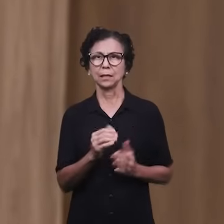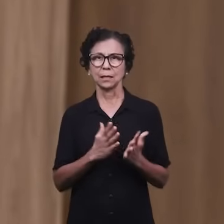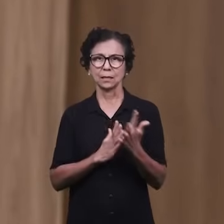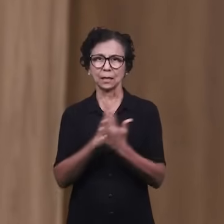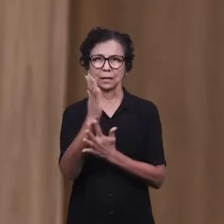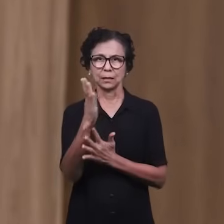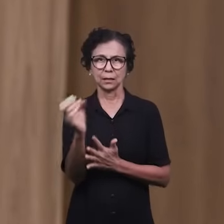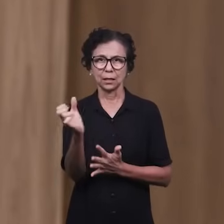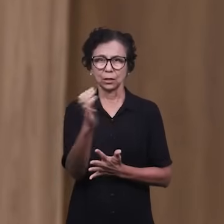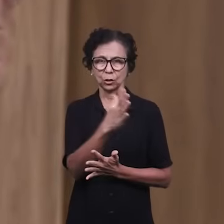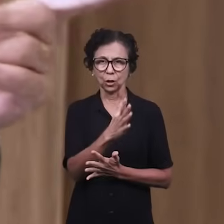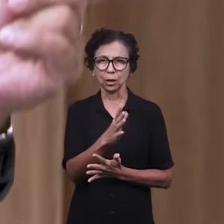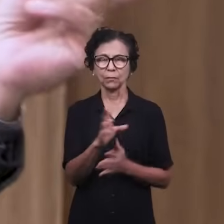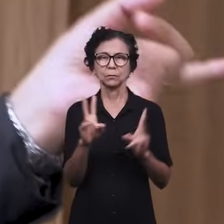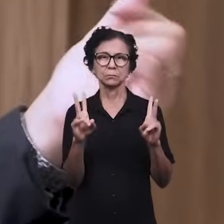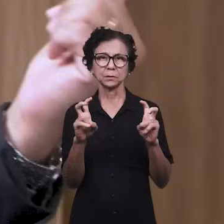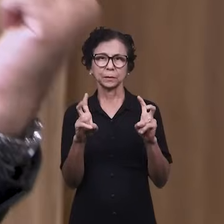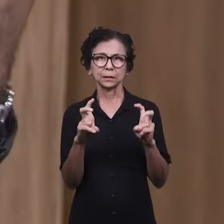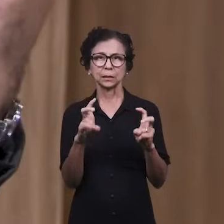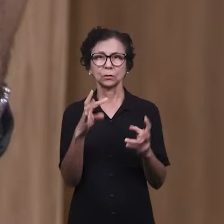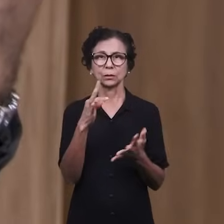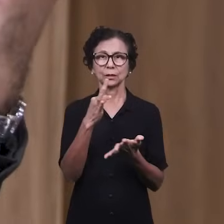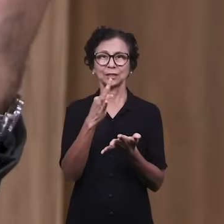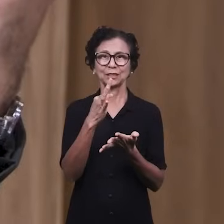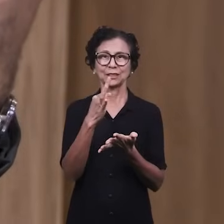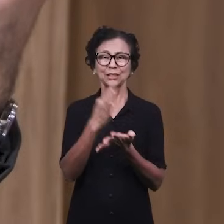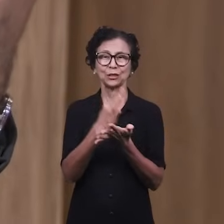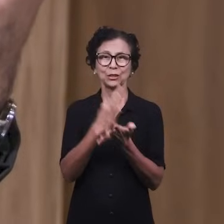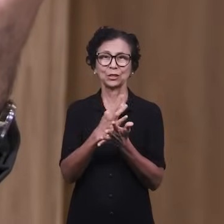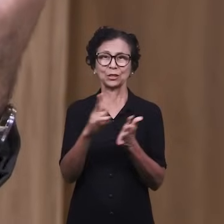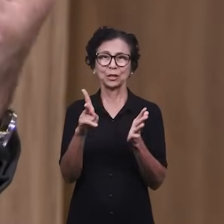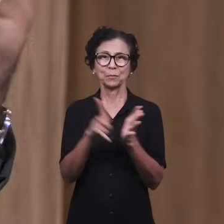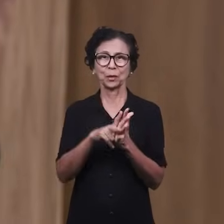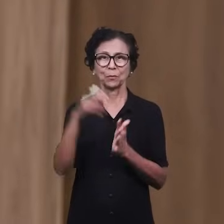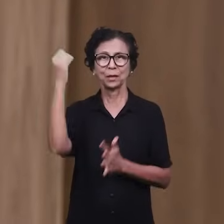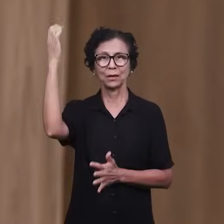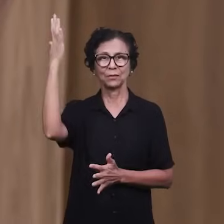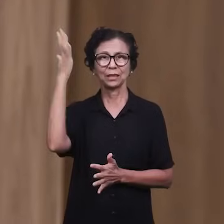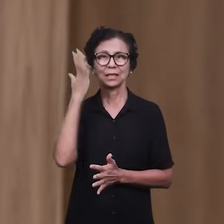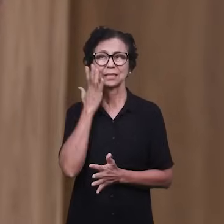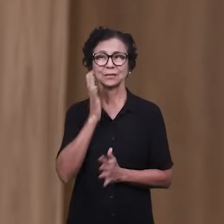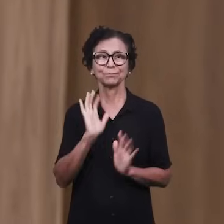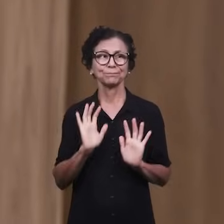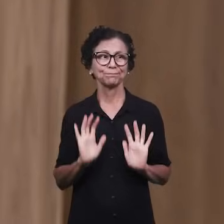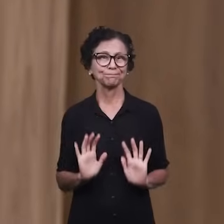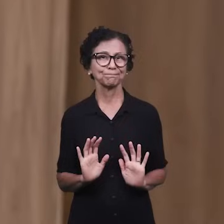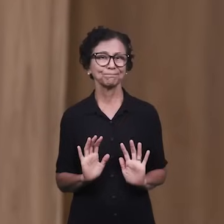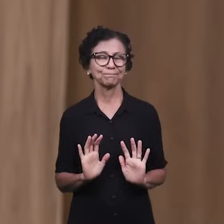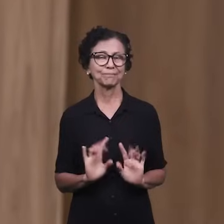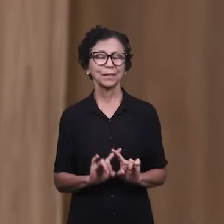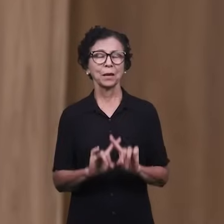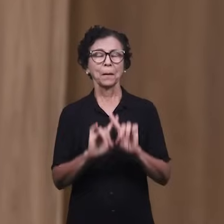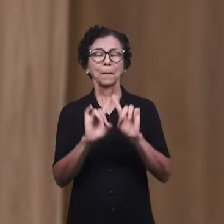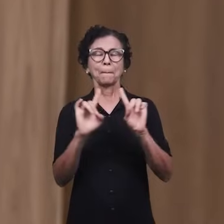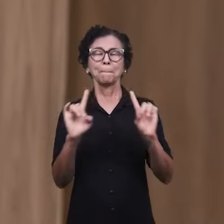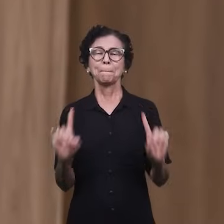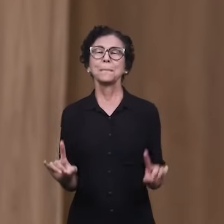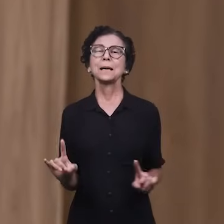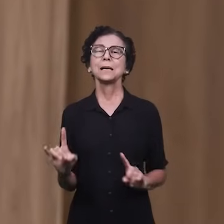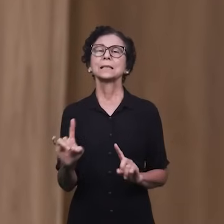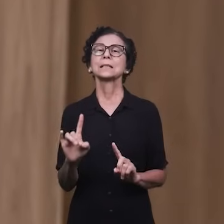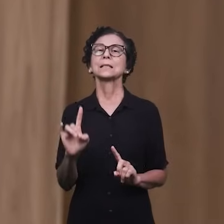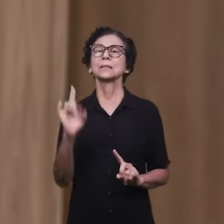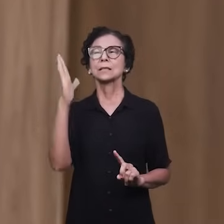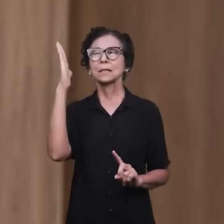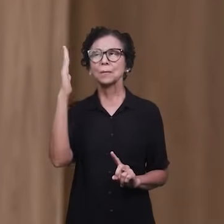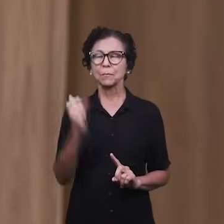corrente nova, baseada em Aristóteles, de teologia da revelação. Só que para nós, tudo o que é